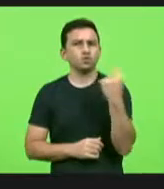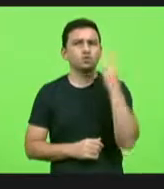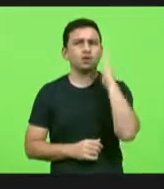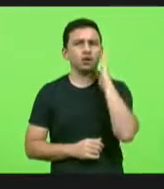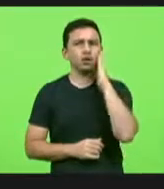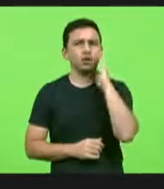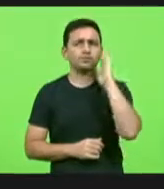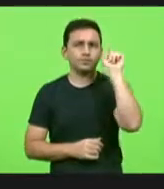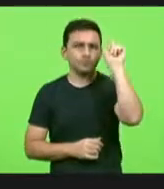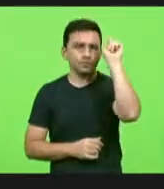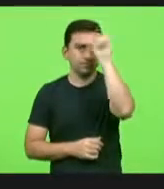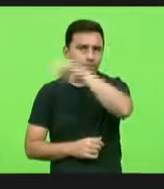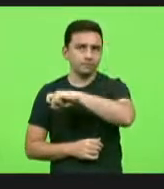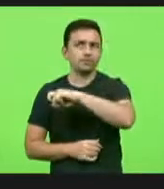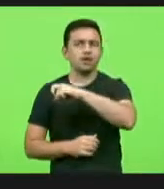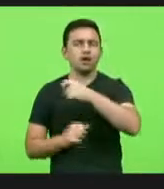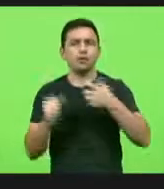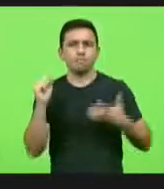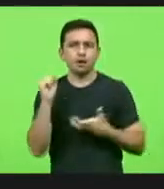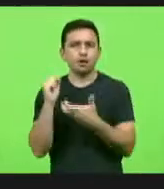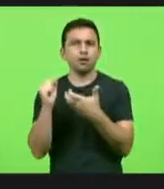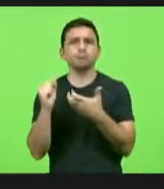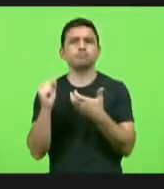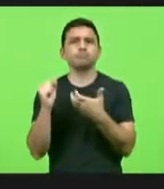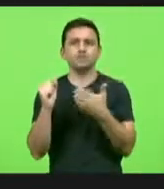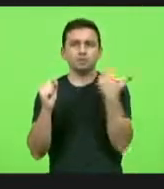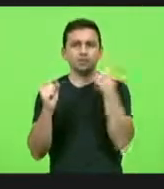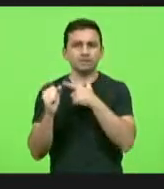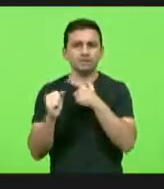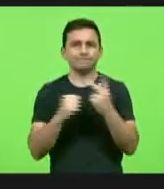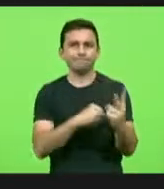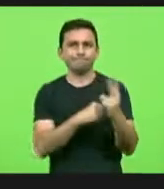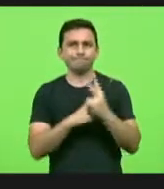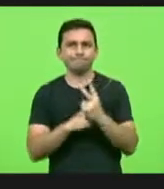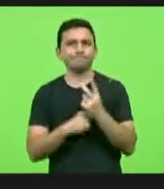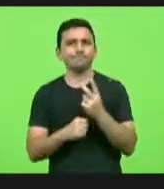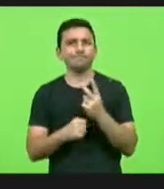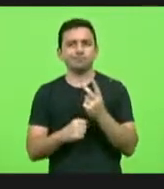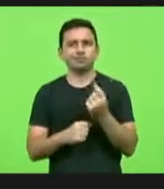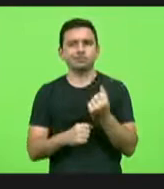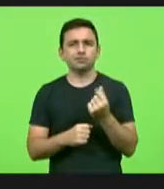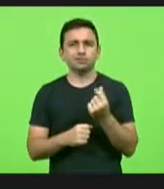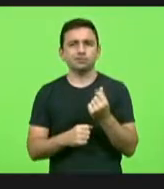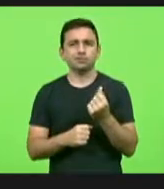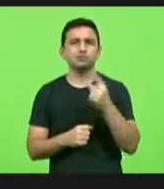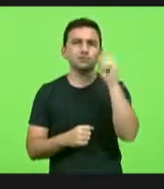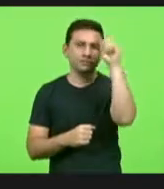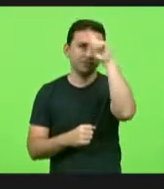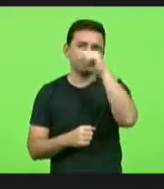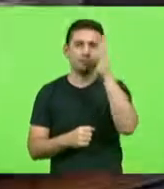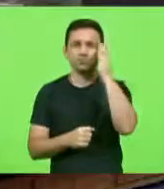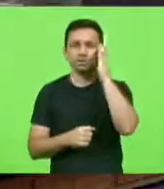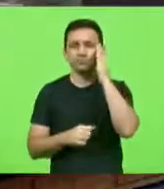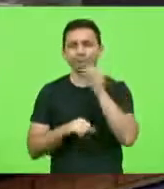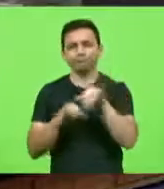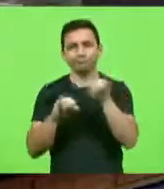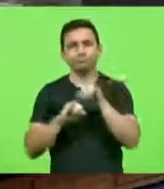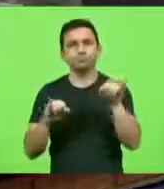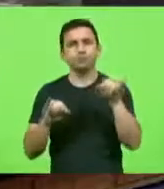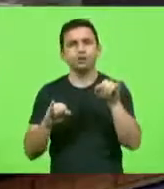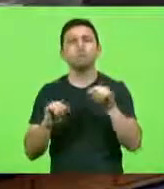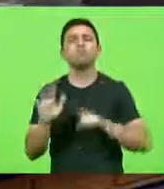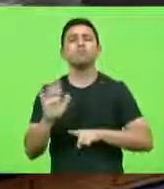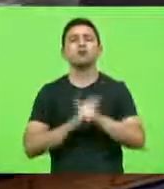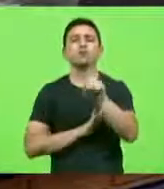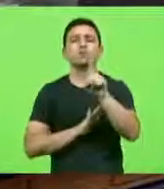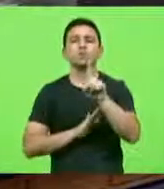das dificuldades da burocracia para atingir, para acessar o crédito, né? Tudo isso já foi largamente discutido. A pergunta em